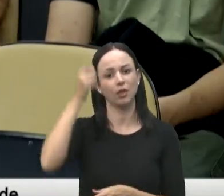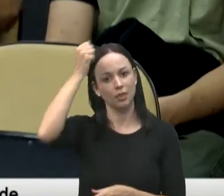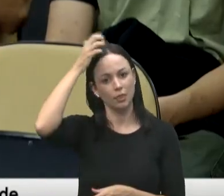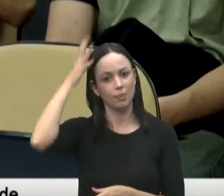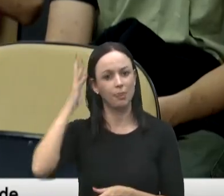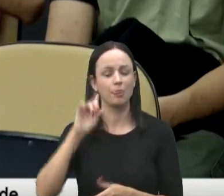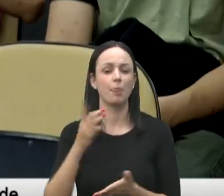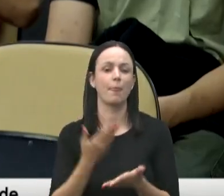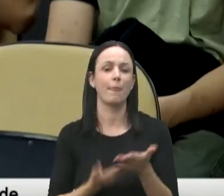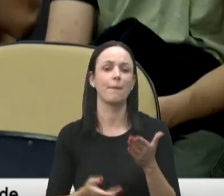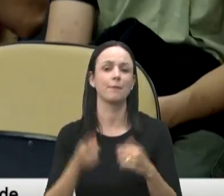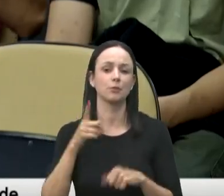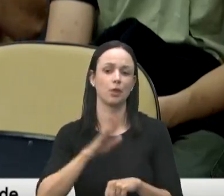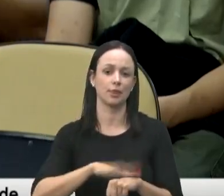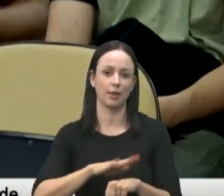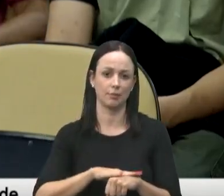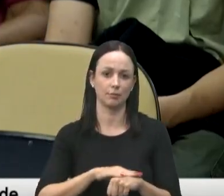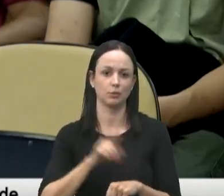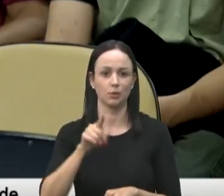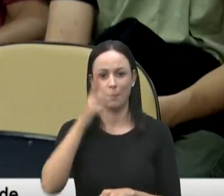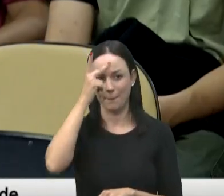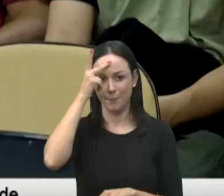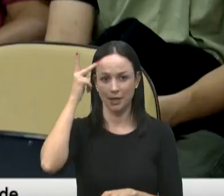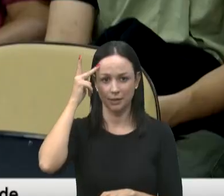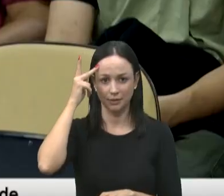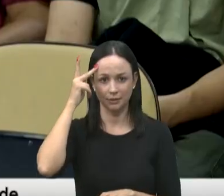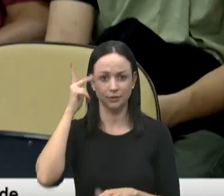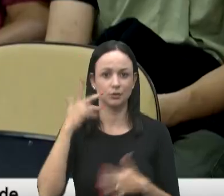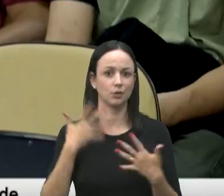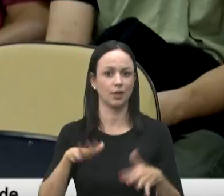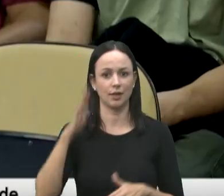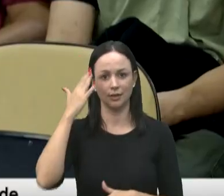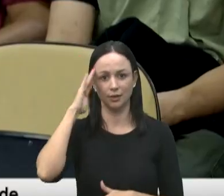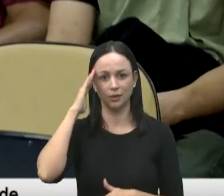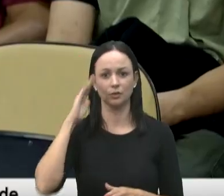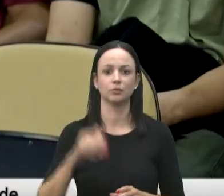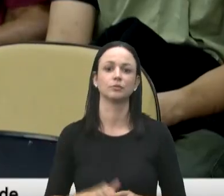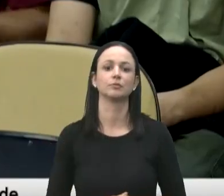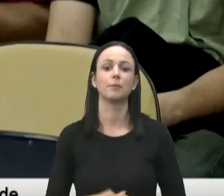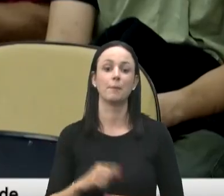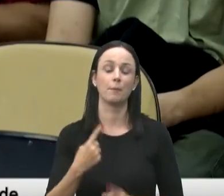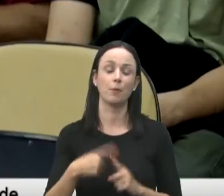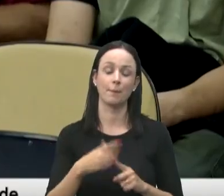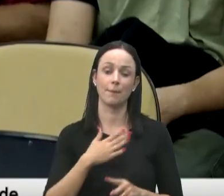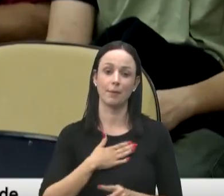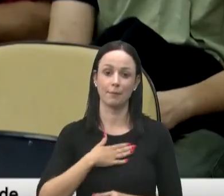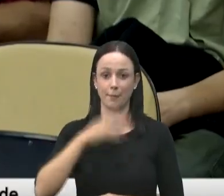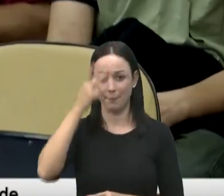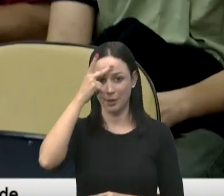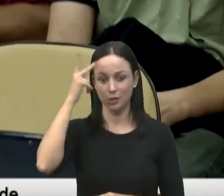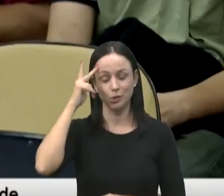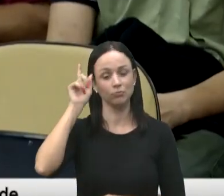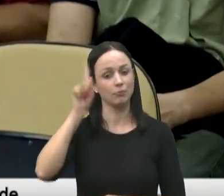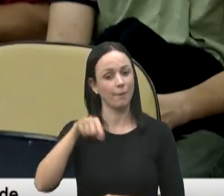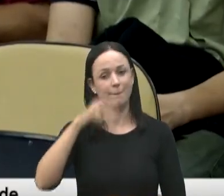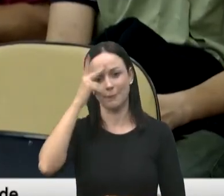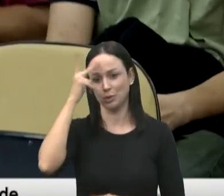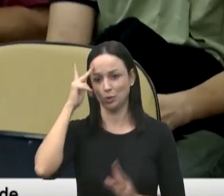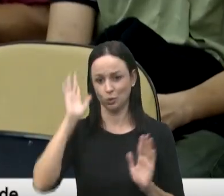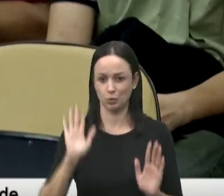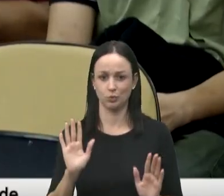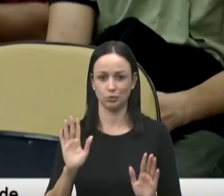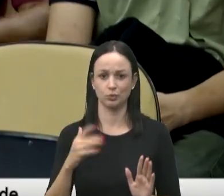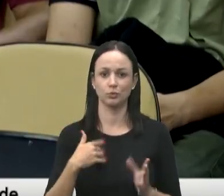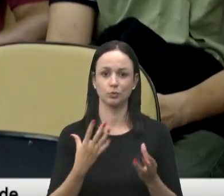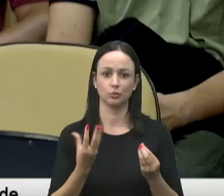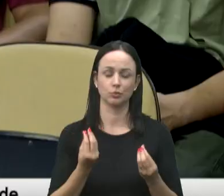não percam o seu tempo com aquelas pessoas que não querem entender, né? Porque, para mim, pessoas são pessoas. Então, estou